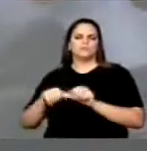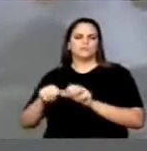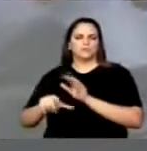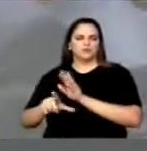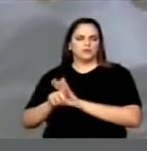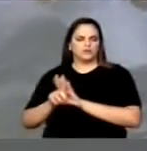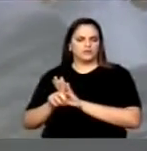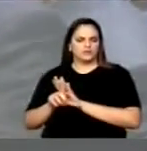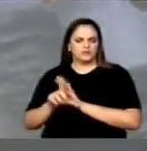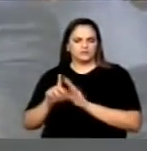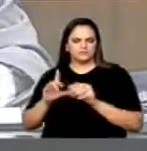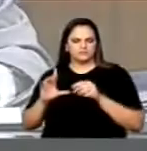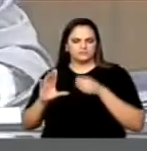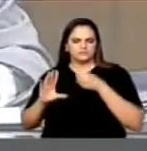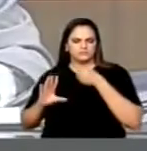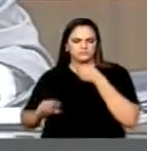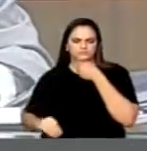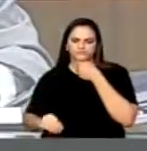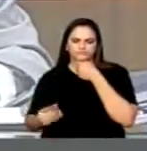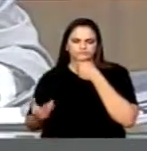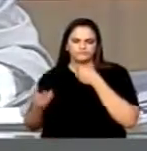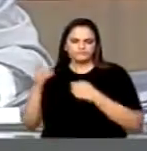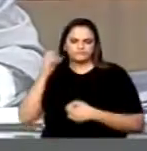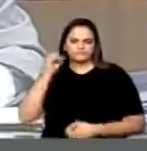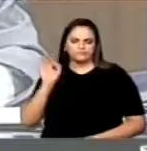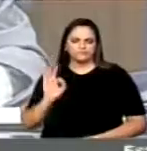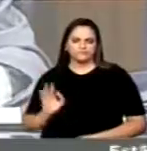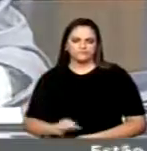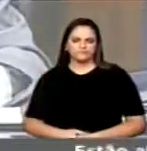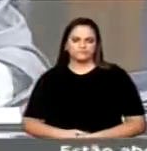incentivo. Senhor presidente, Vossa Excelência me permite.